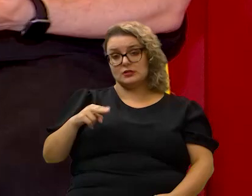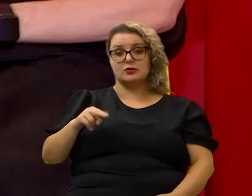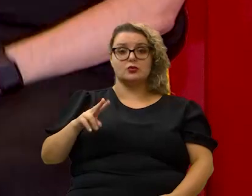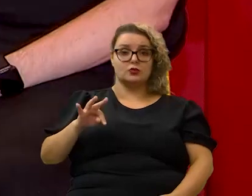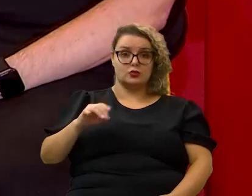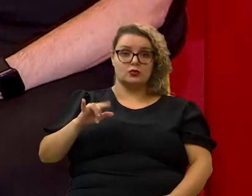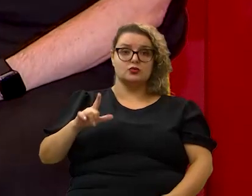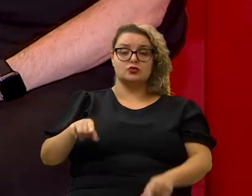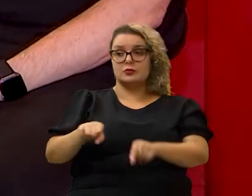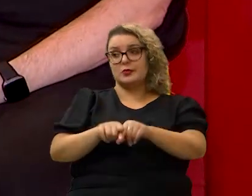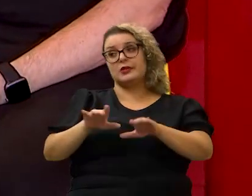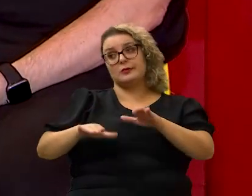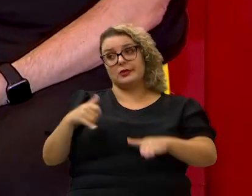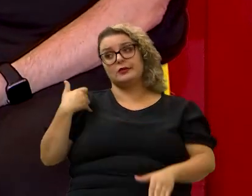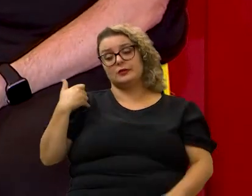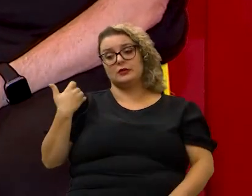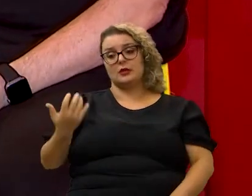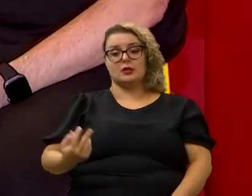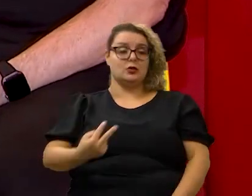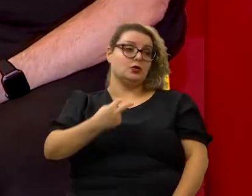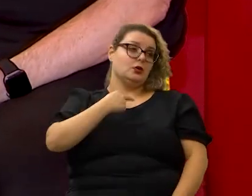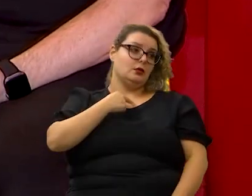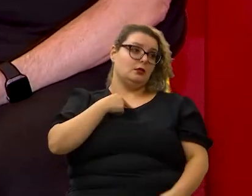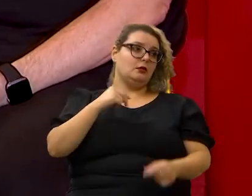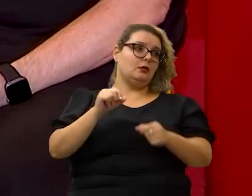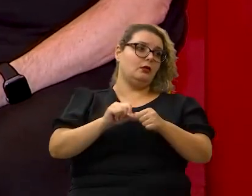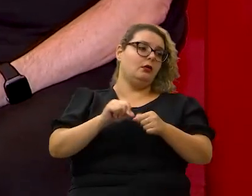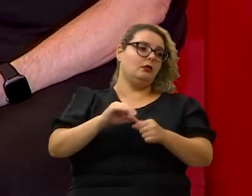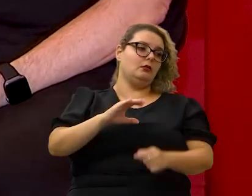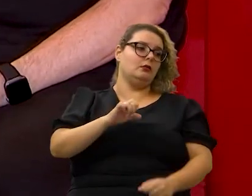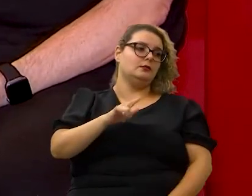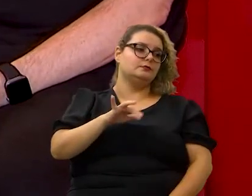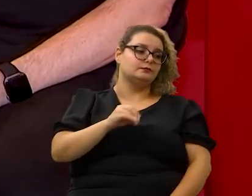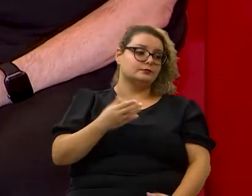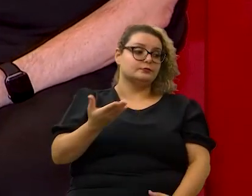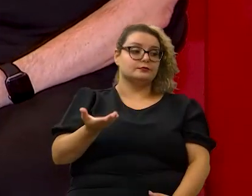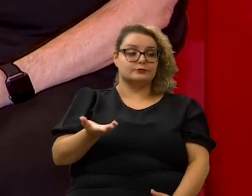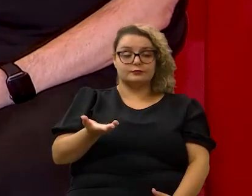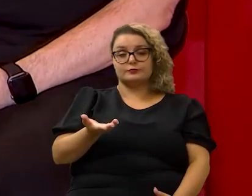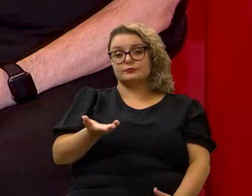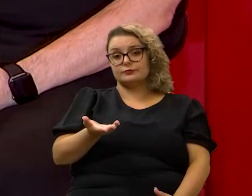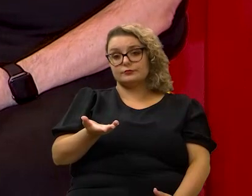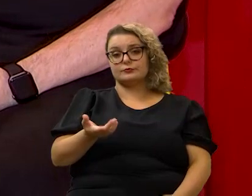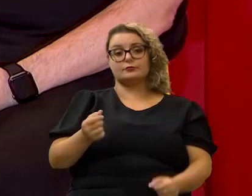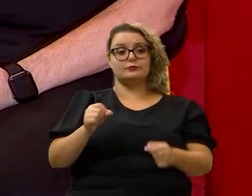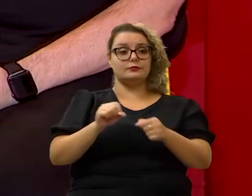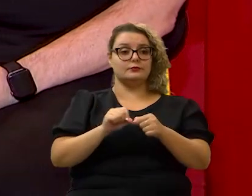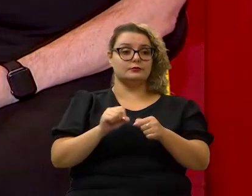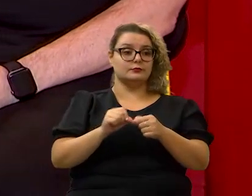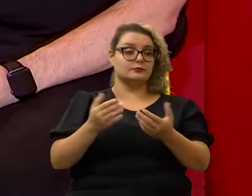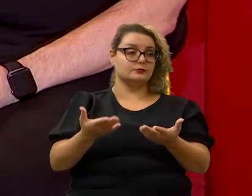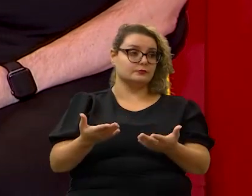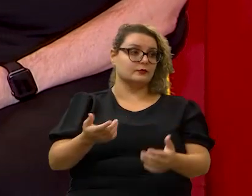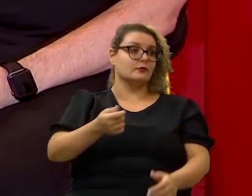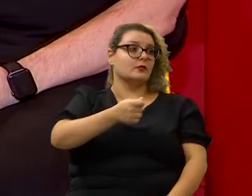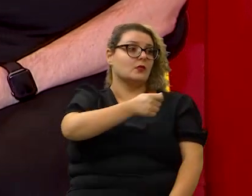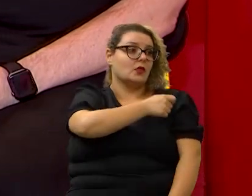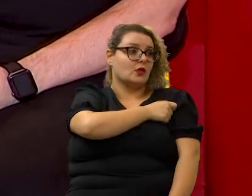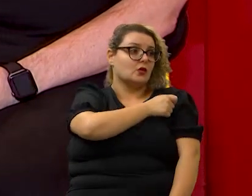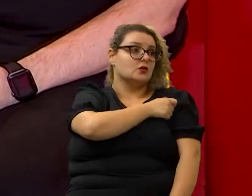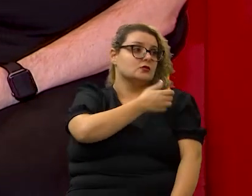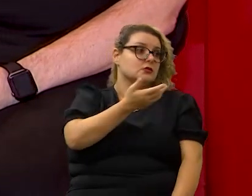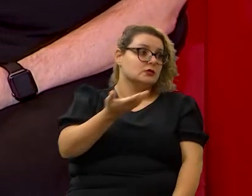né? Dependendo da idade. O que não pode fazer, né, Célio, é justamente isso, né? É fazer com que os